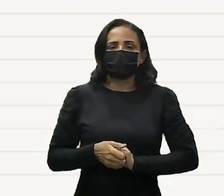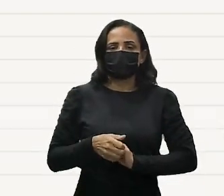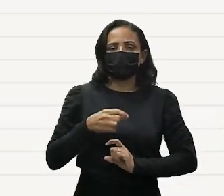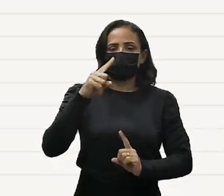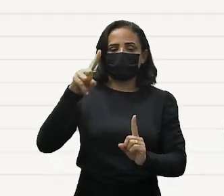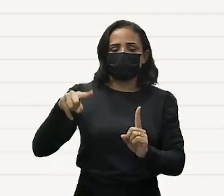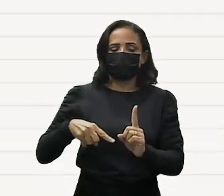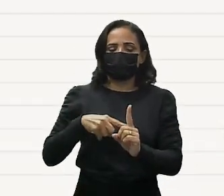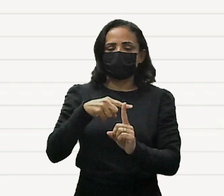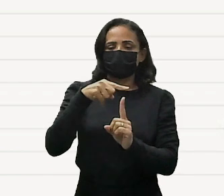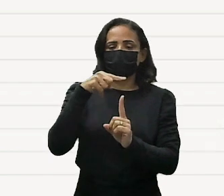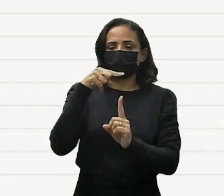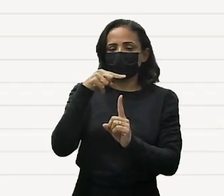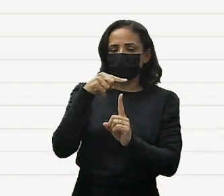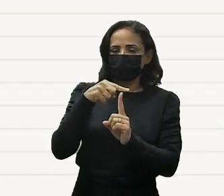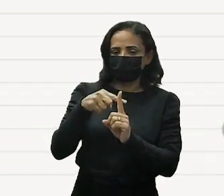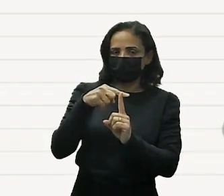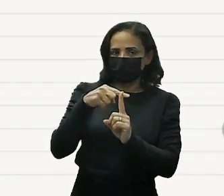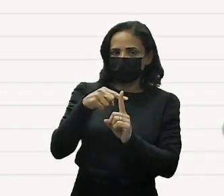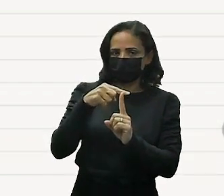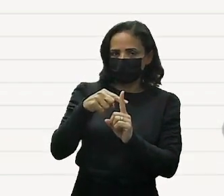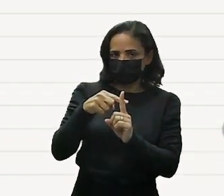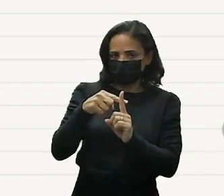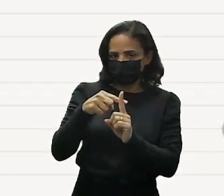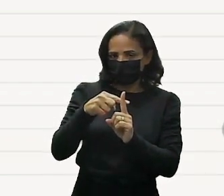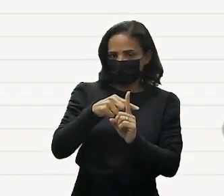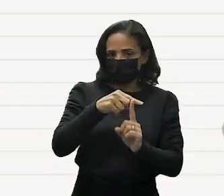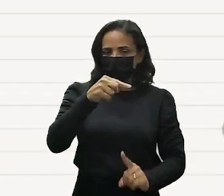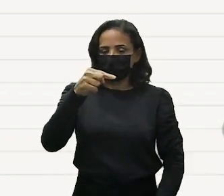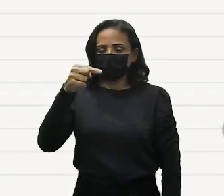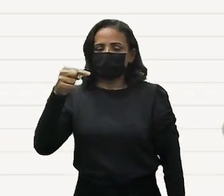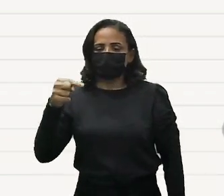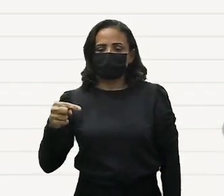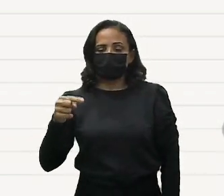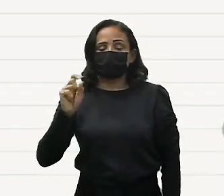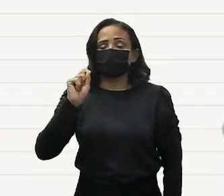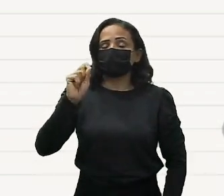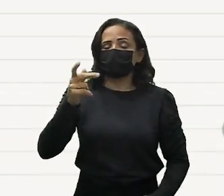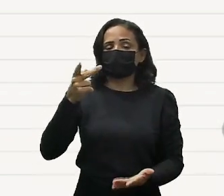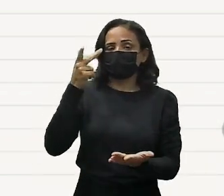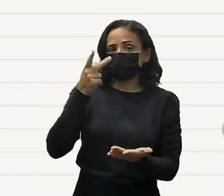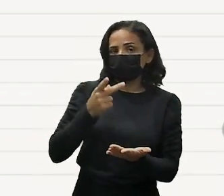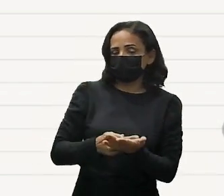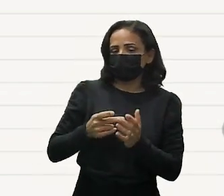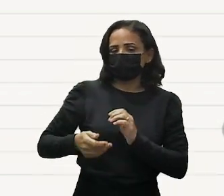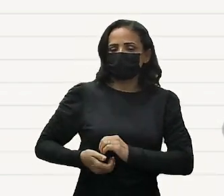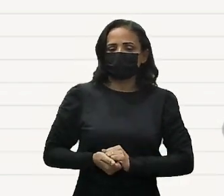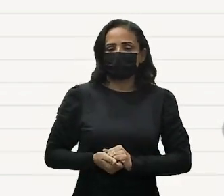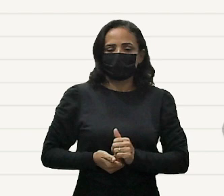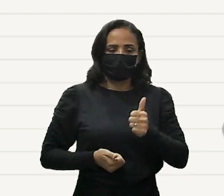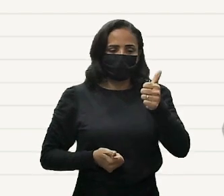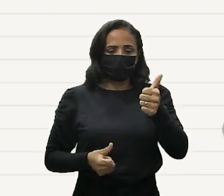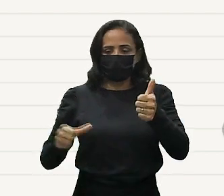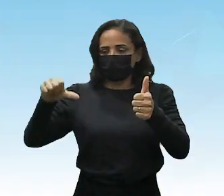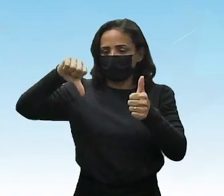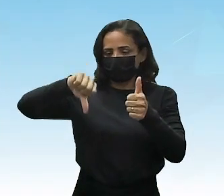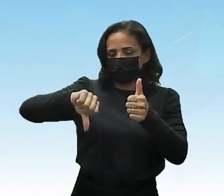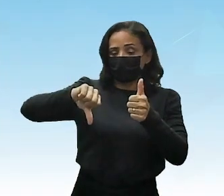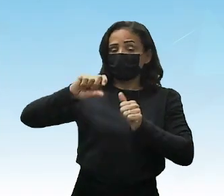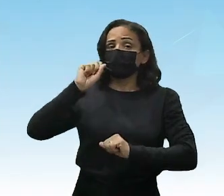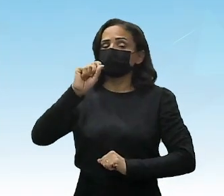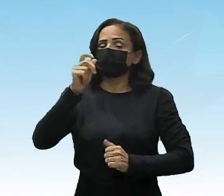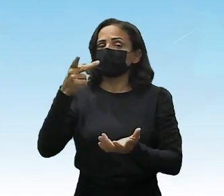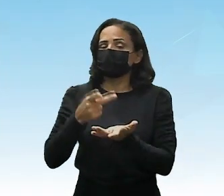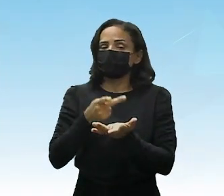e isso aqui, ó, vai ser o RH negativo. Porque o que é que acontece? Ó, Betão, bota a minha telinha aí. Lembre que